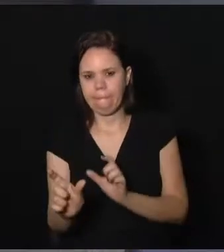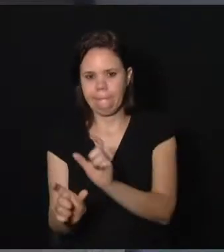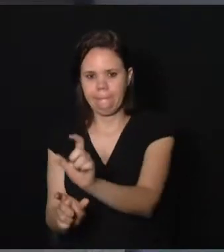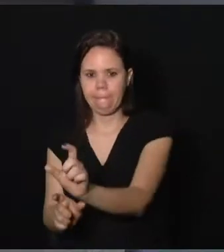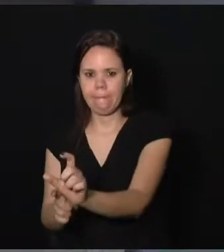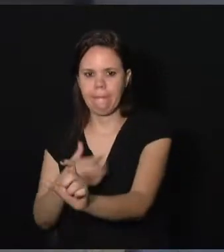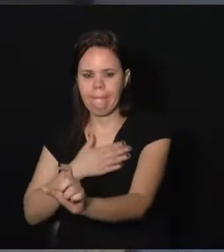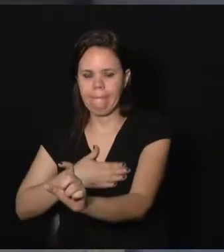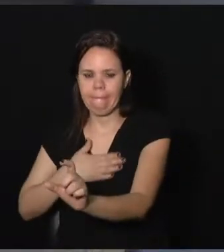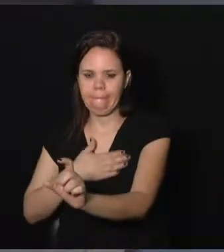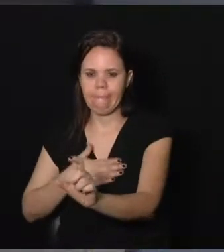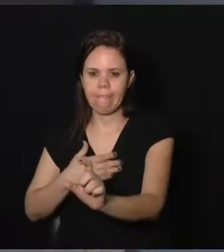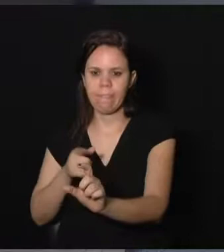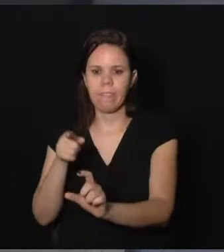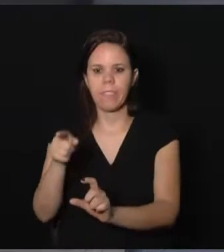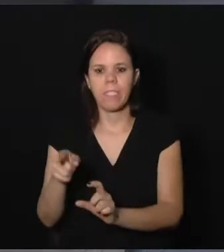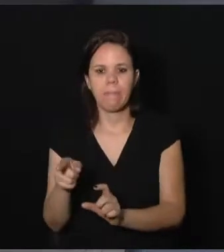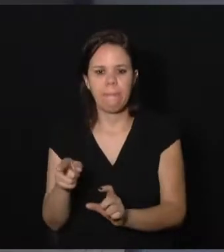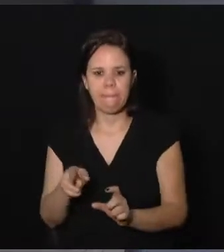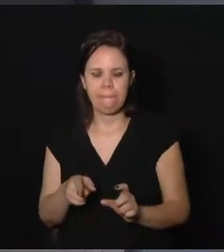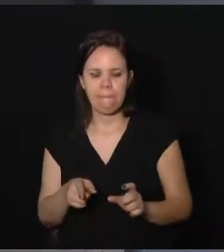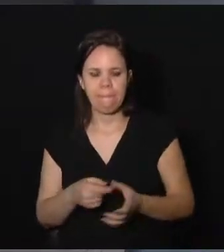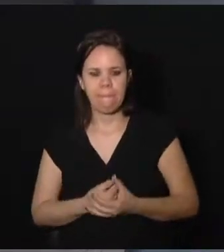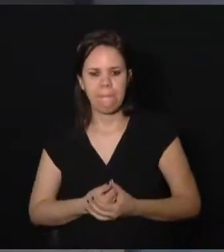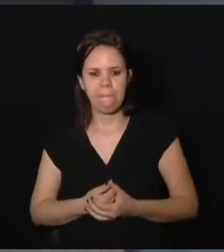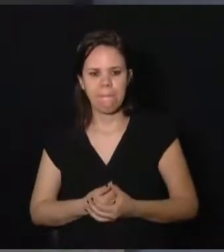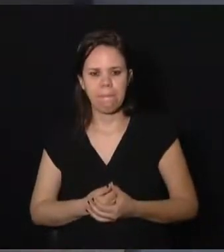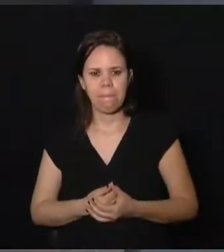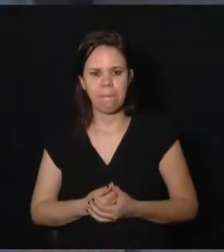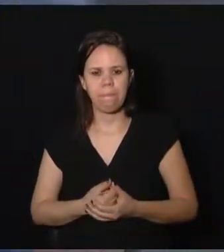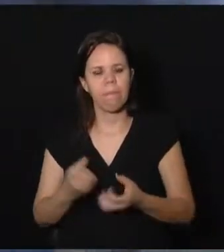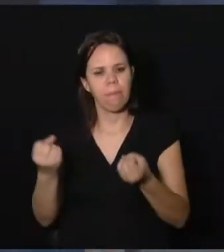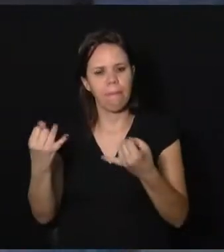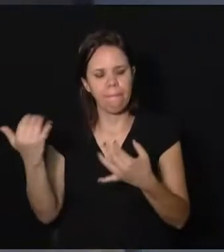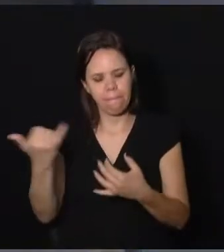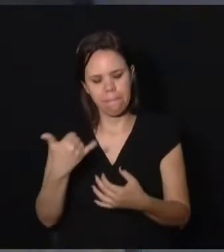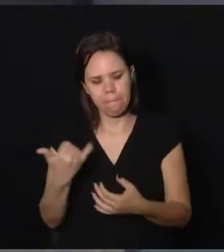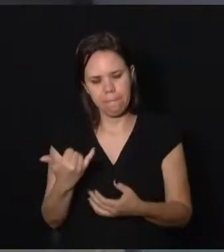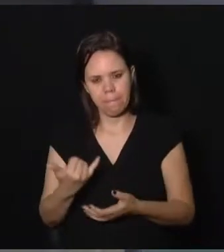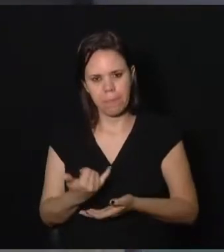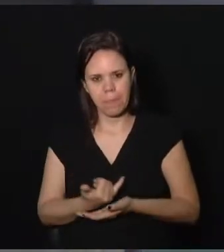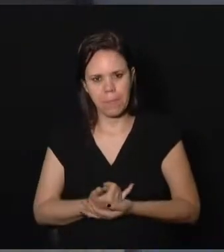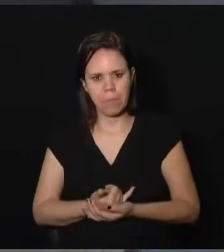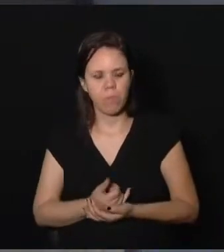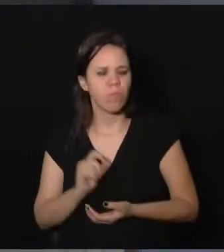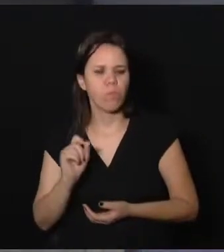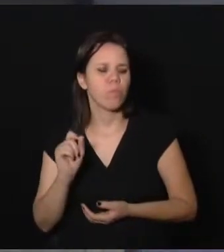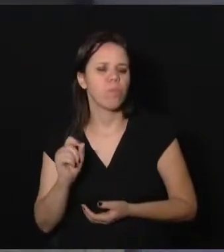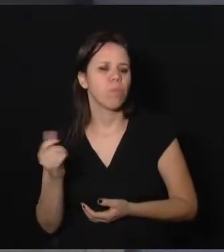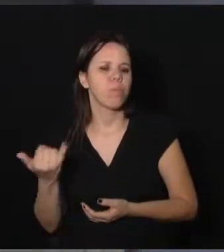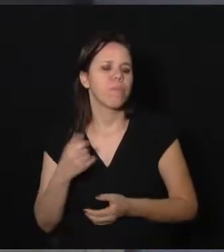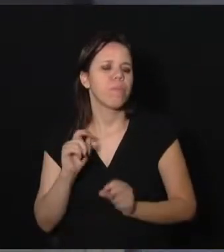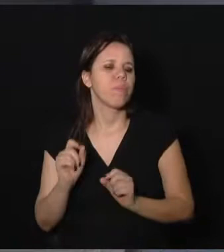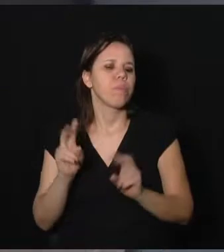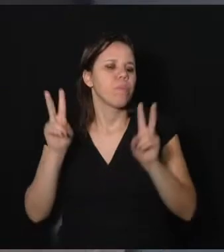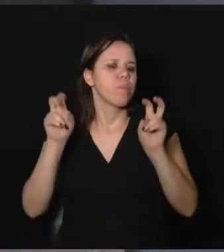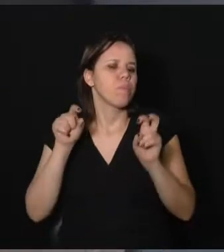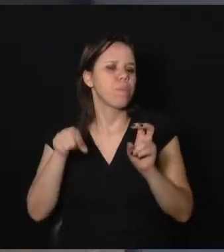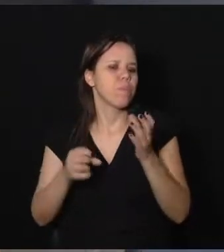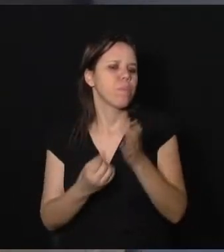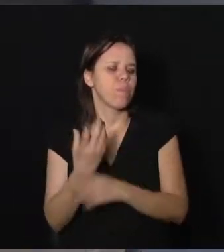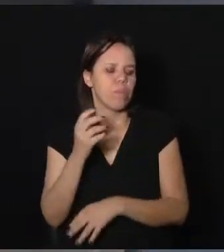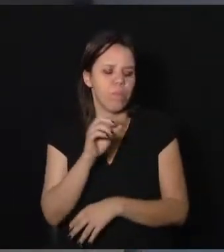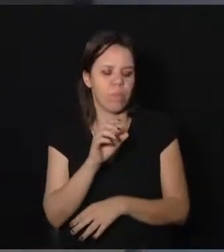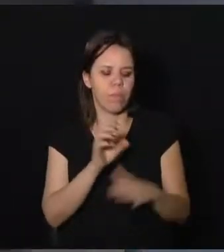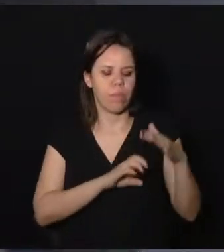gostaria muito de que você me notificasse, ou quem notificasse, porque